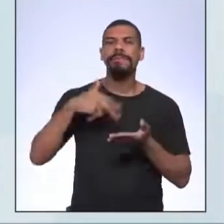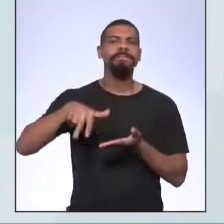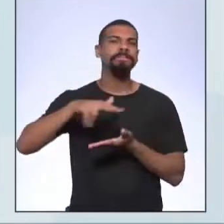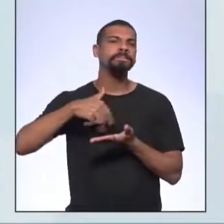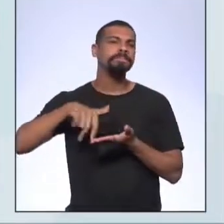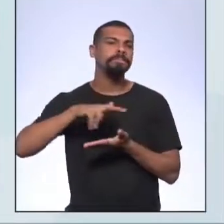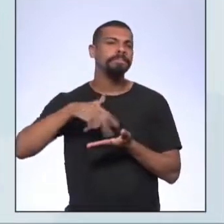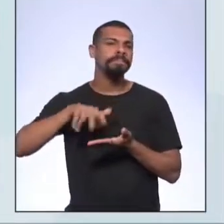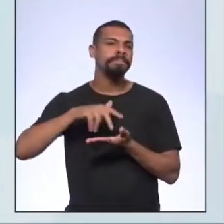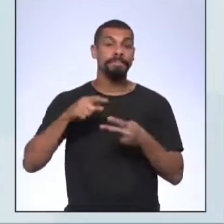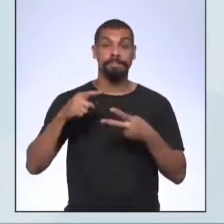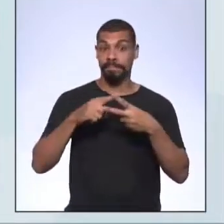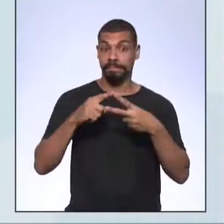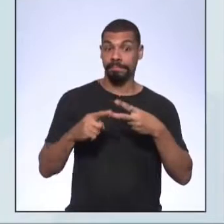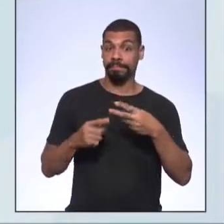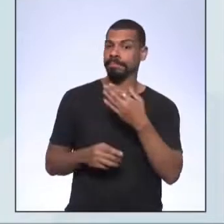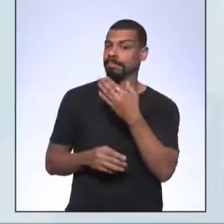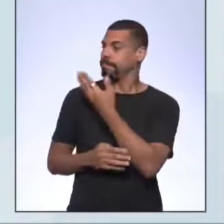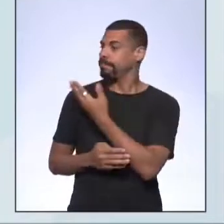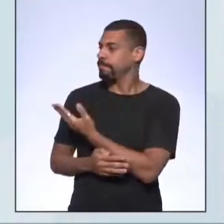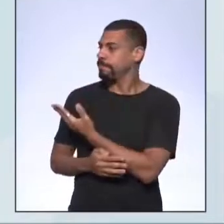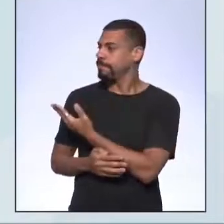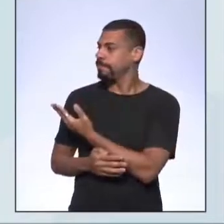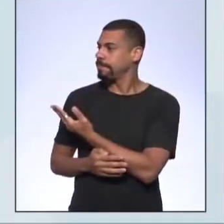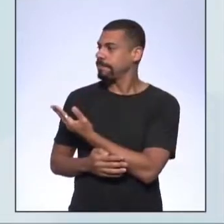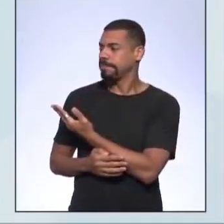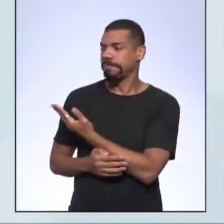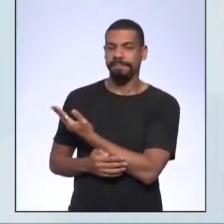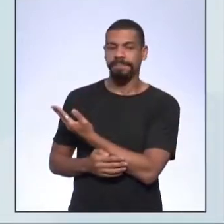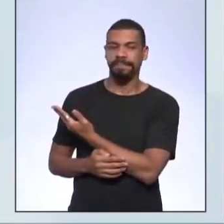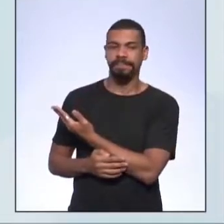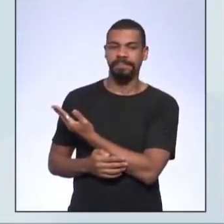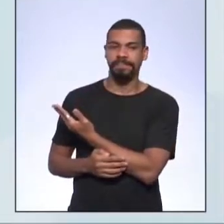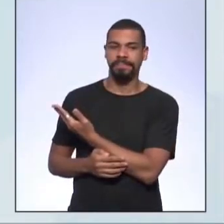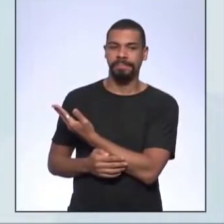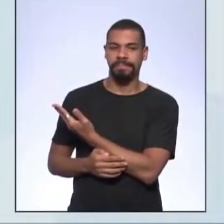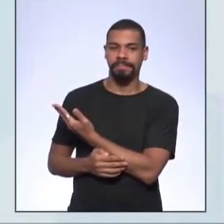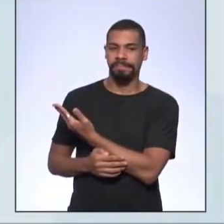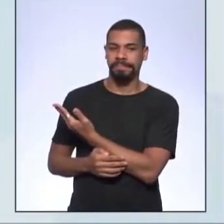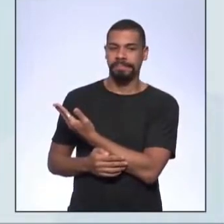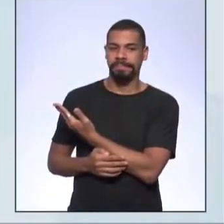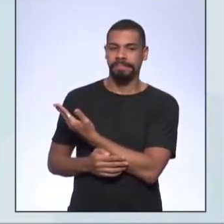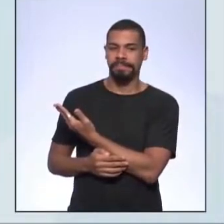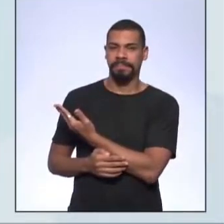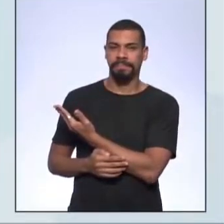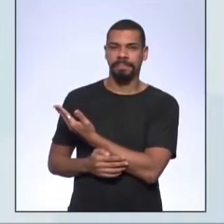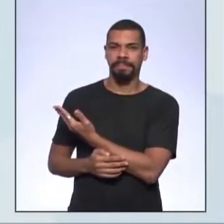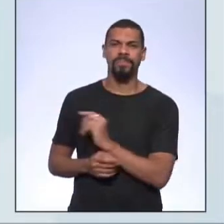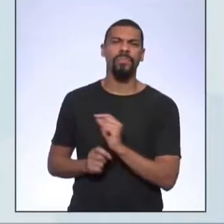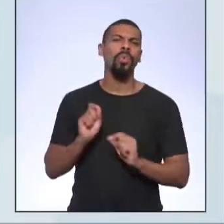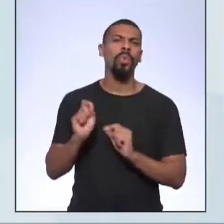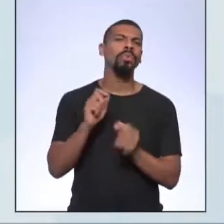Observe Aqui nós temos duas imagens né aí de dança tá de vez de voz então nesses festivais gente e são